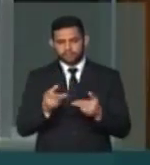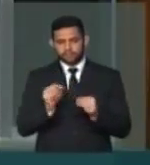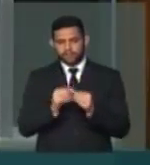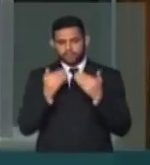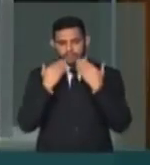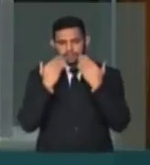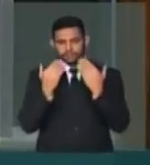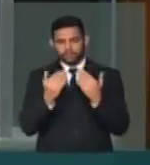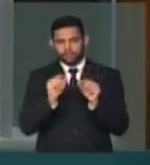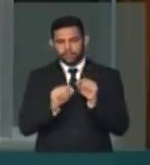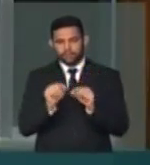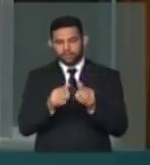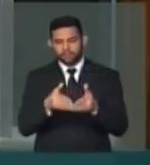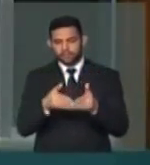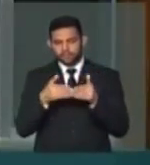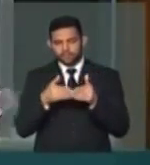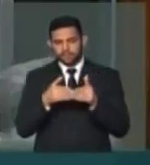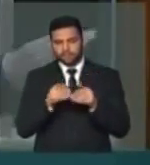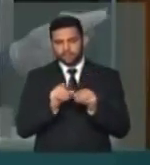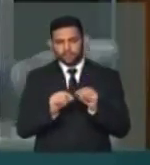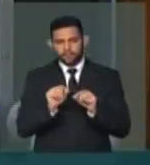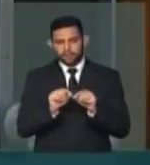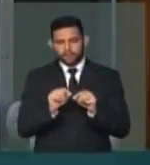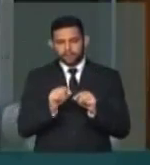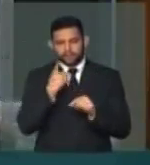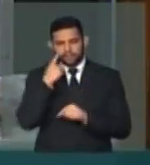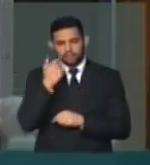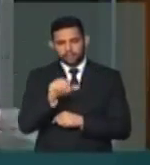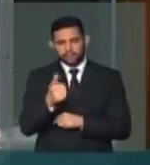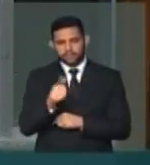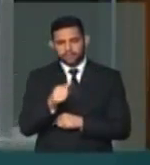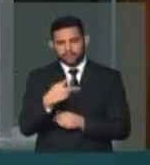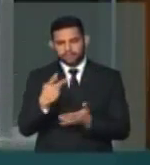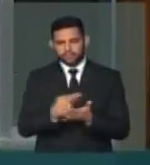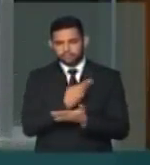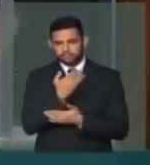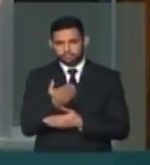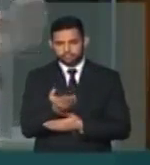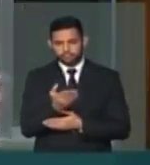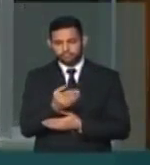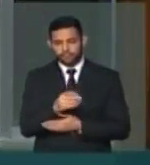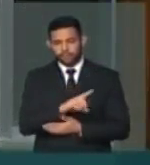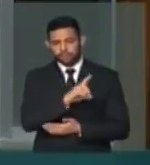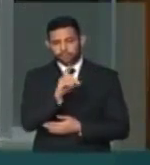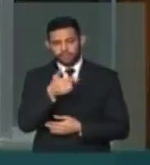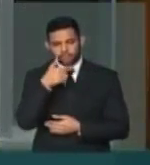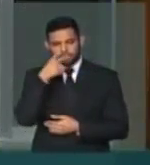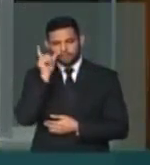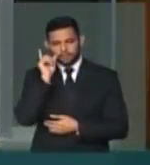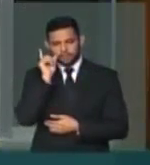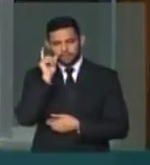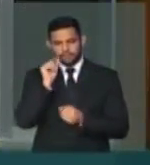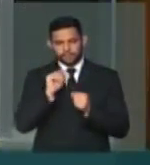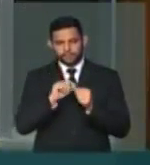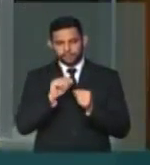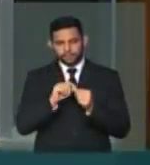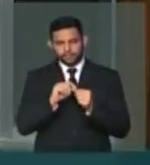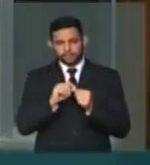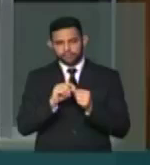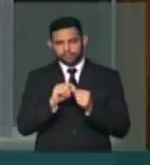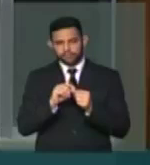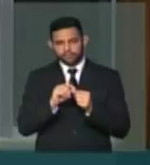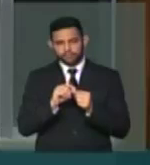para mostrar isso e pedir para que analisasse essa situação. E no dia de ontem foi feita